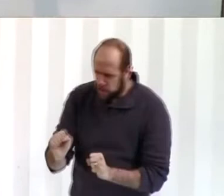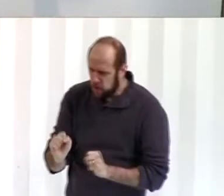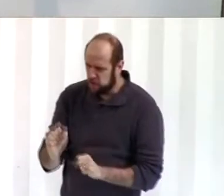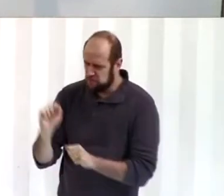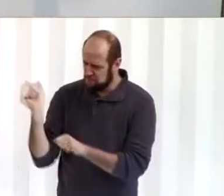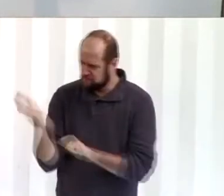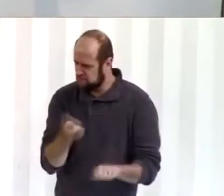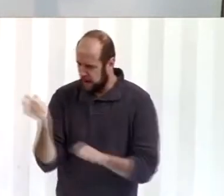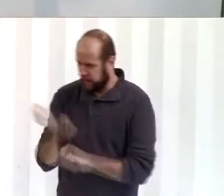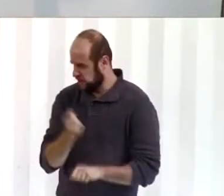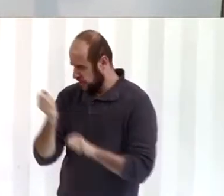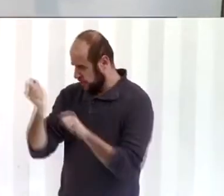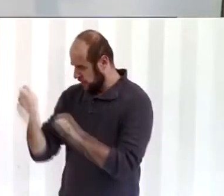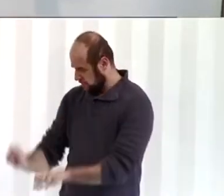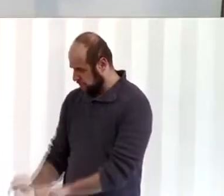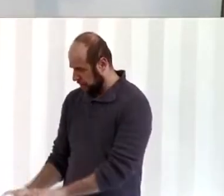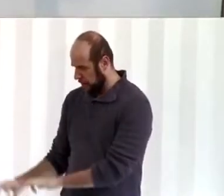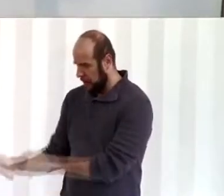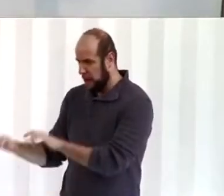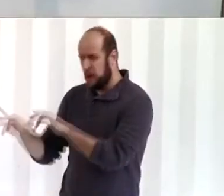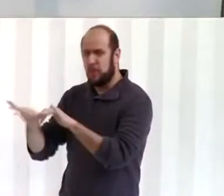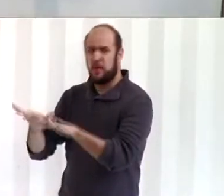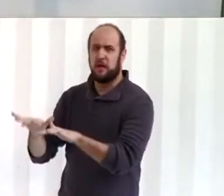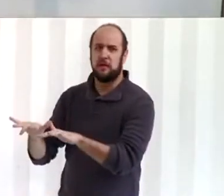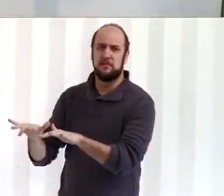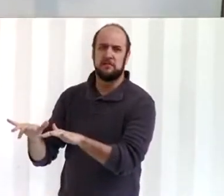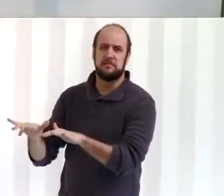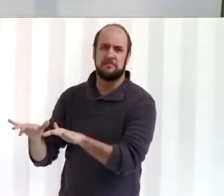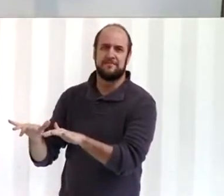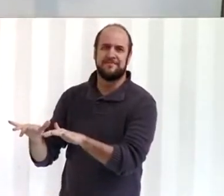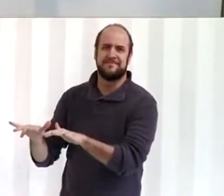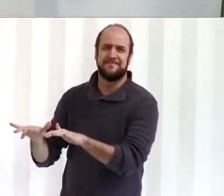É um Deus que faz o machado flutuar.